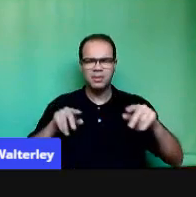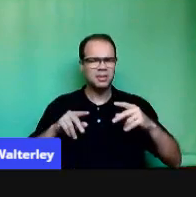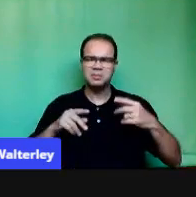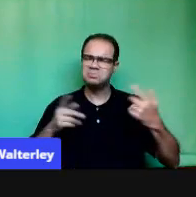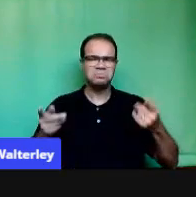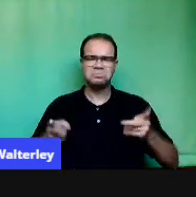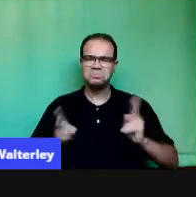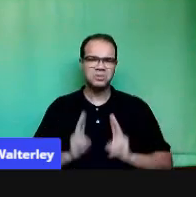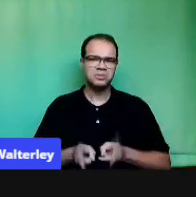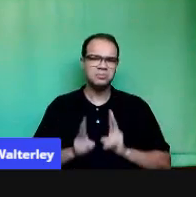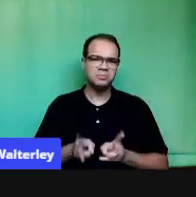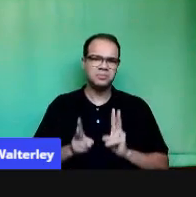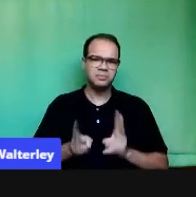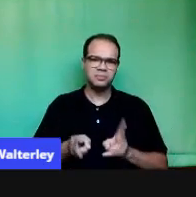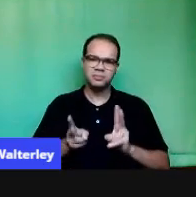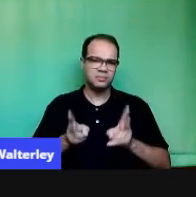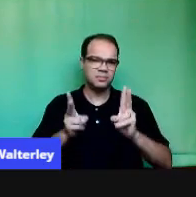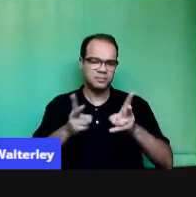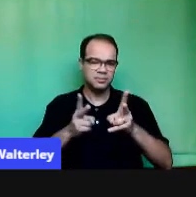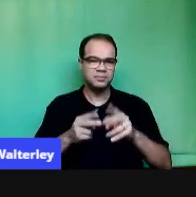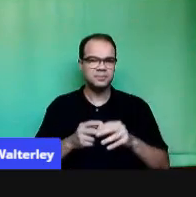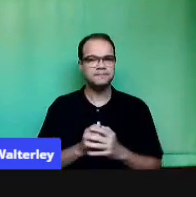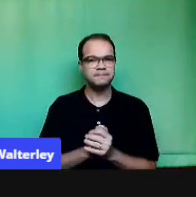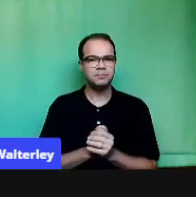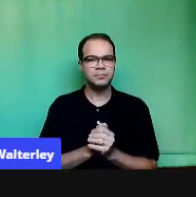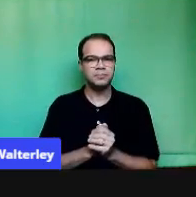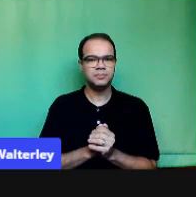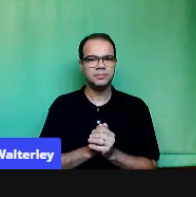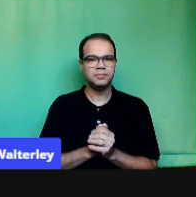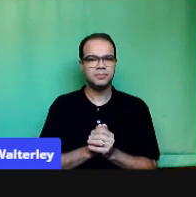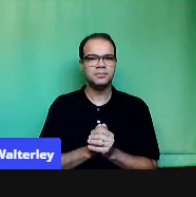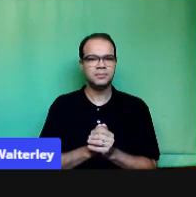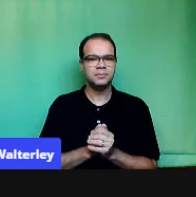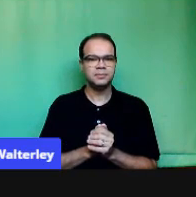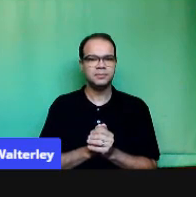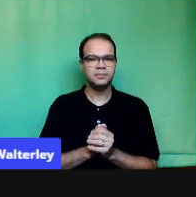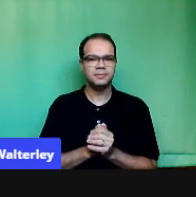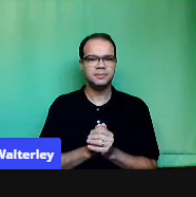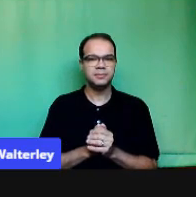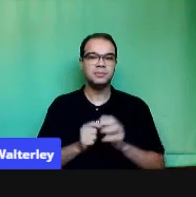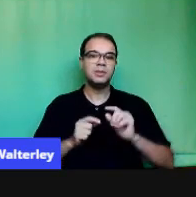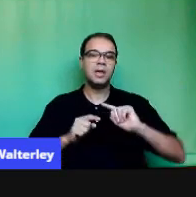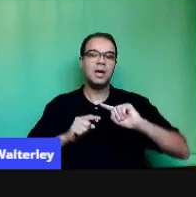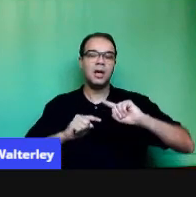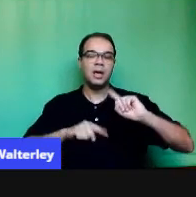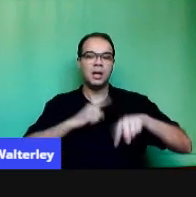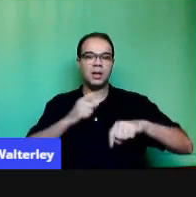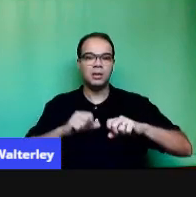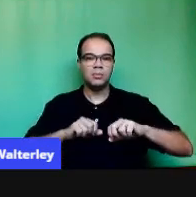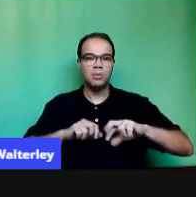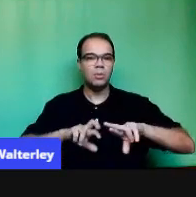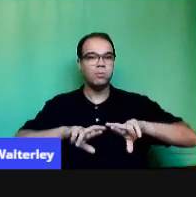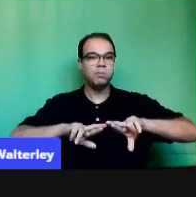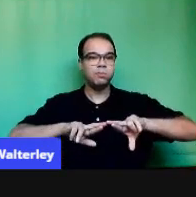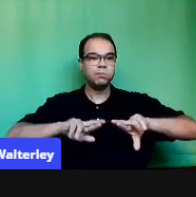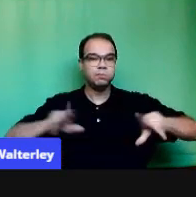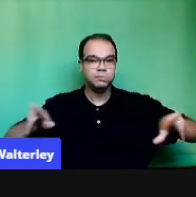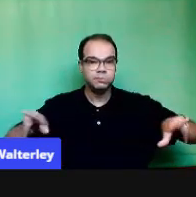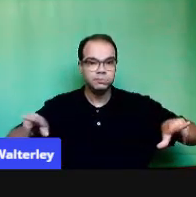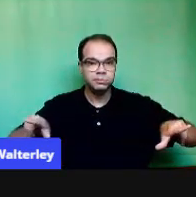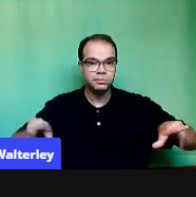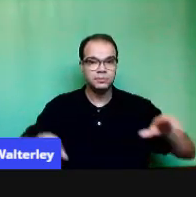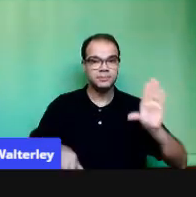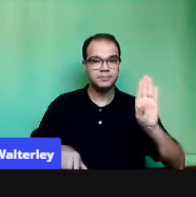ensino fundamental 1 quanto pelo ensino fundamental 2. Porém, nós temos, né, a versão final da Base Nacional Comum Curricular, que ela